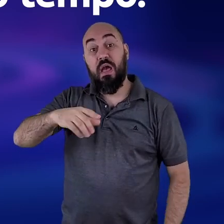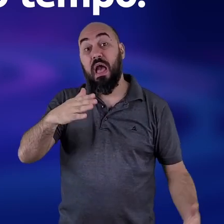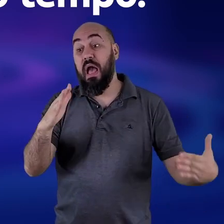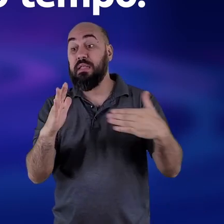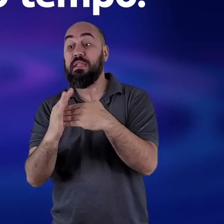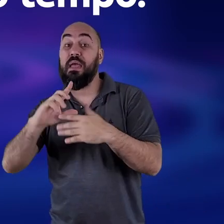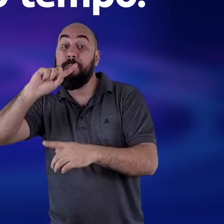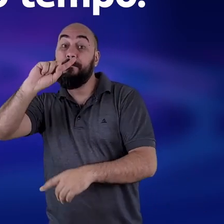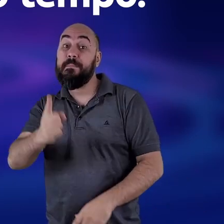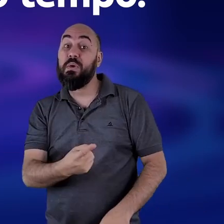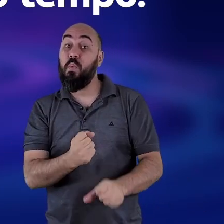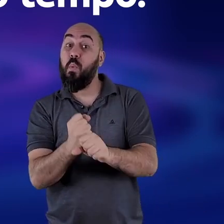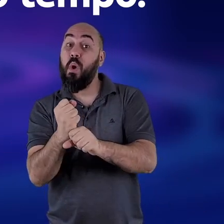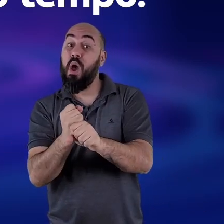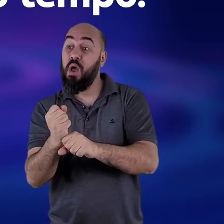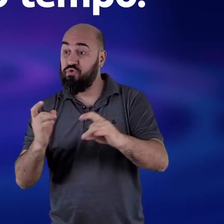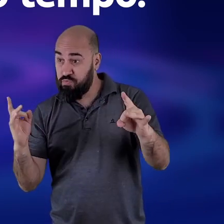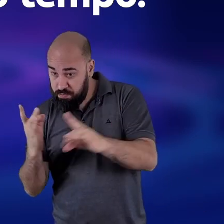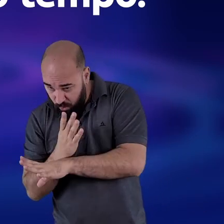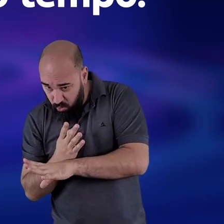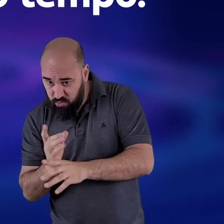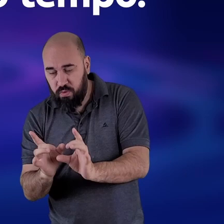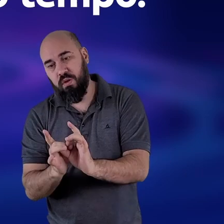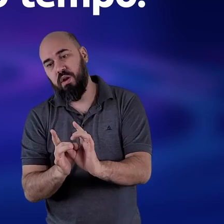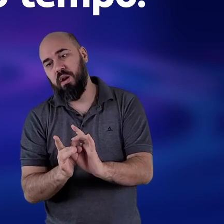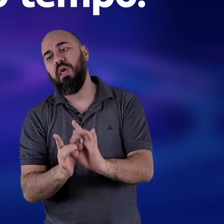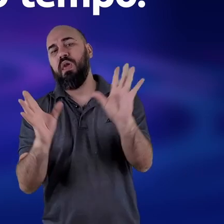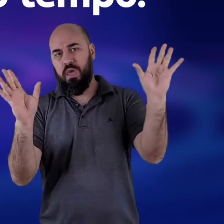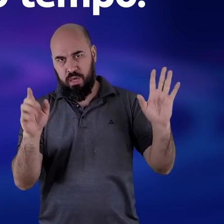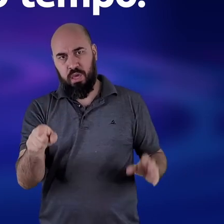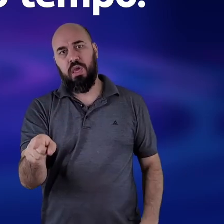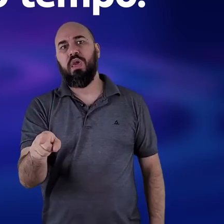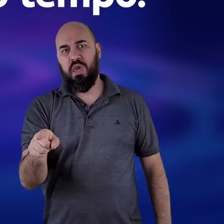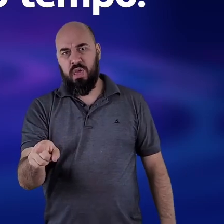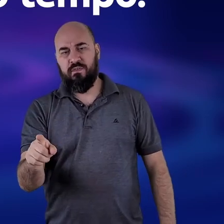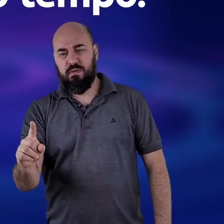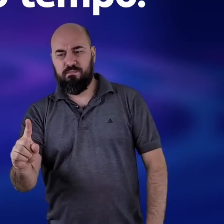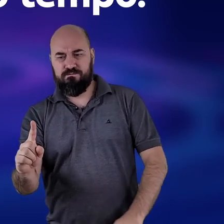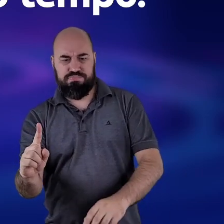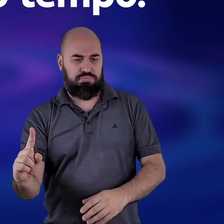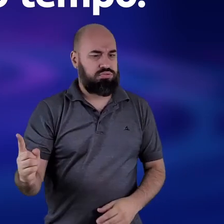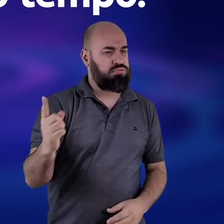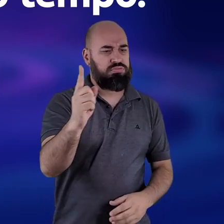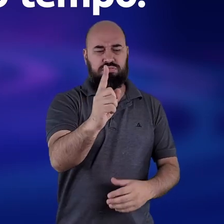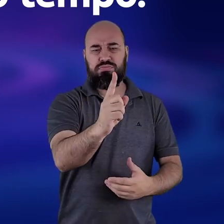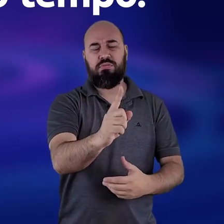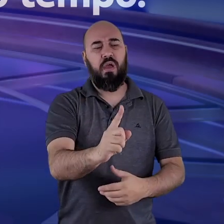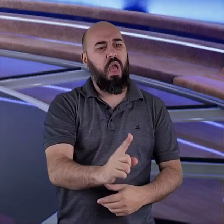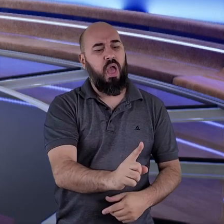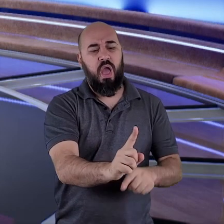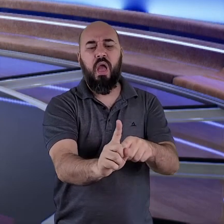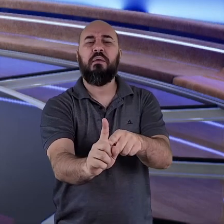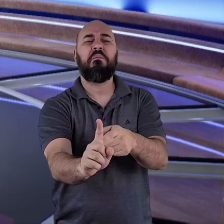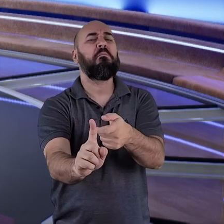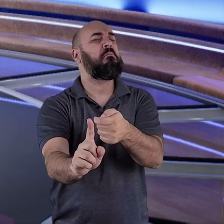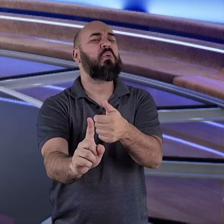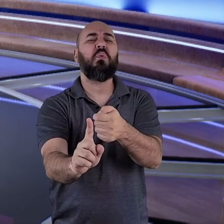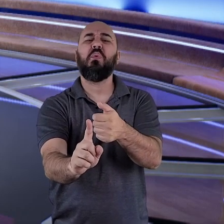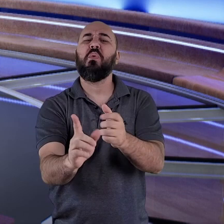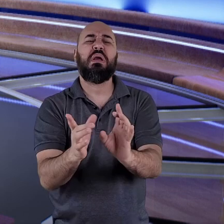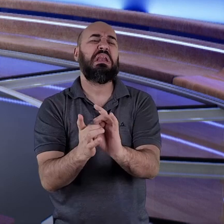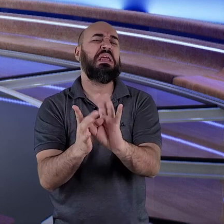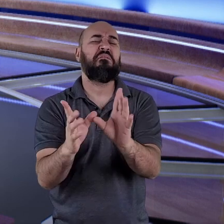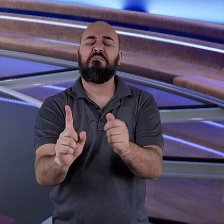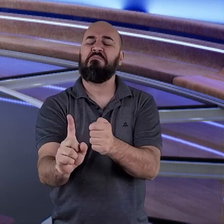anos. Depois disto, é necessário que ele seja solto pouco tempo. Em